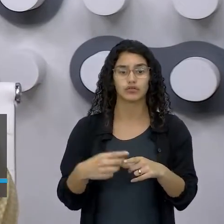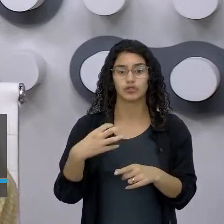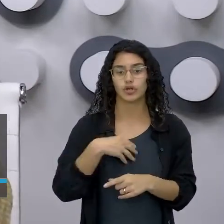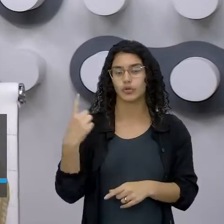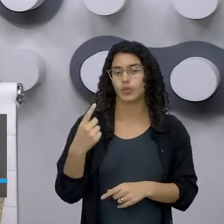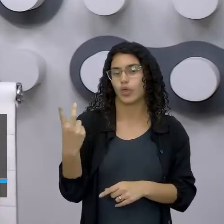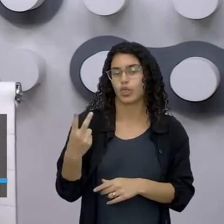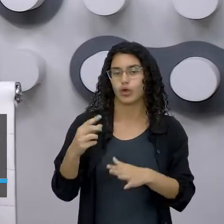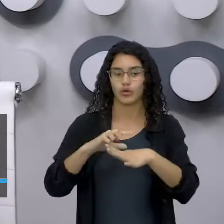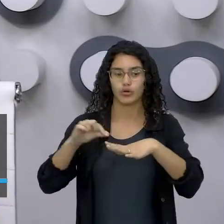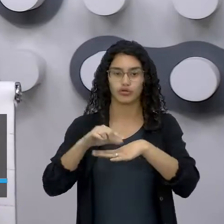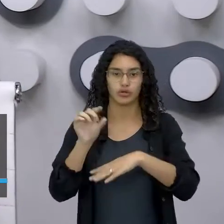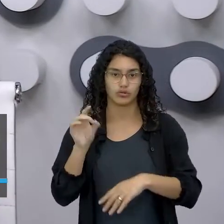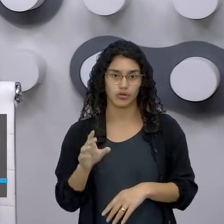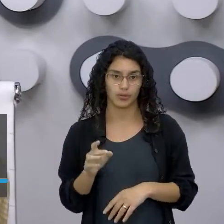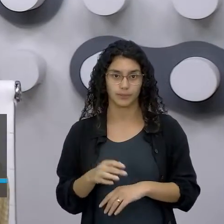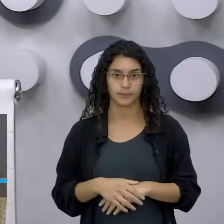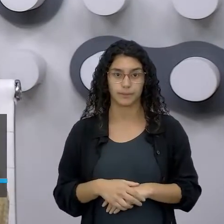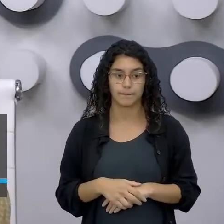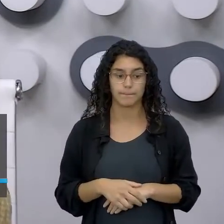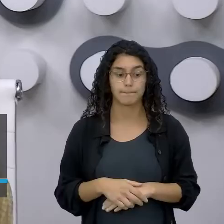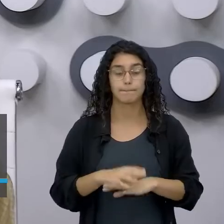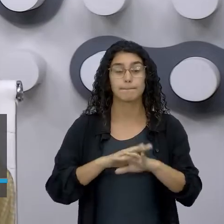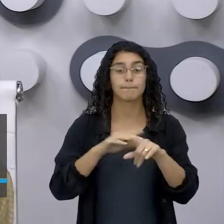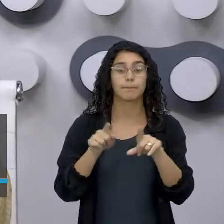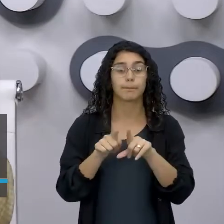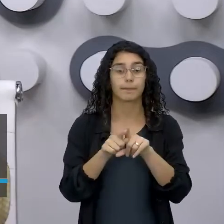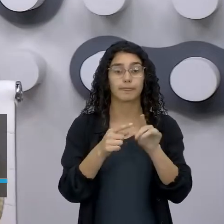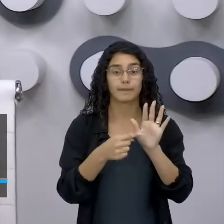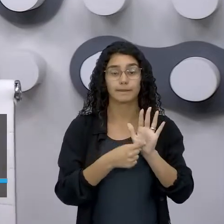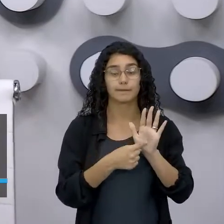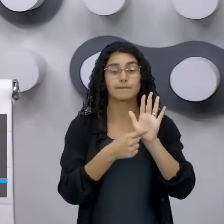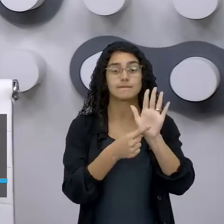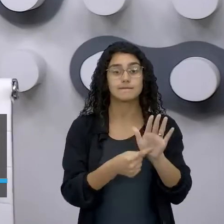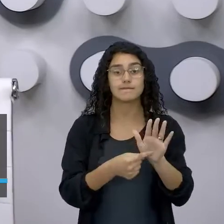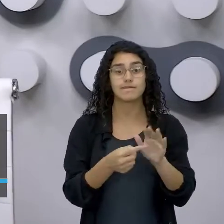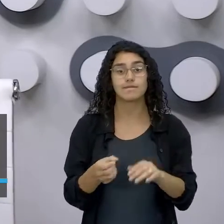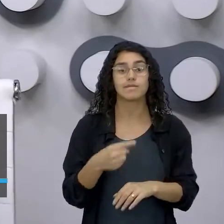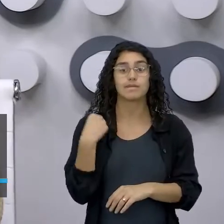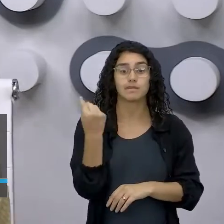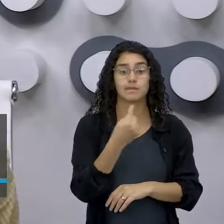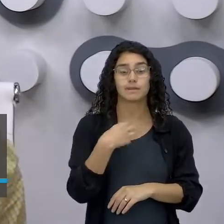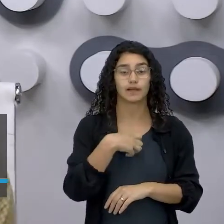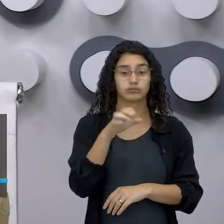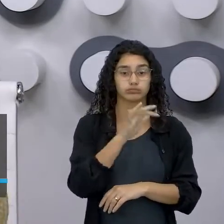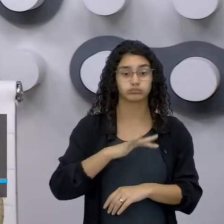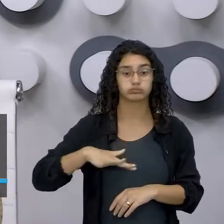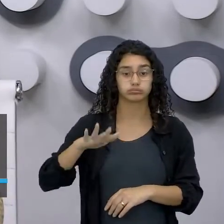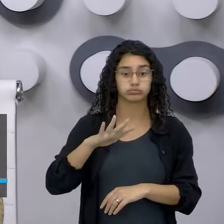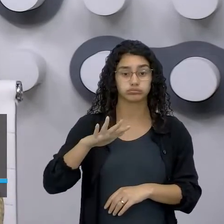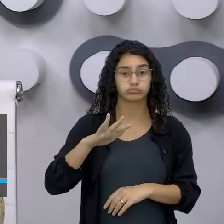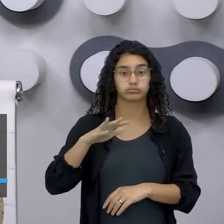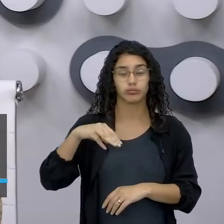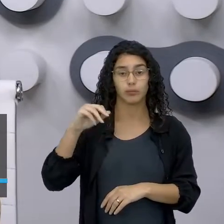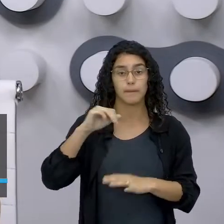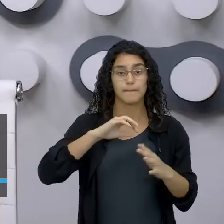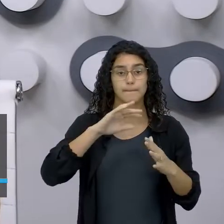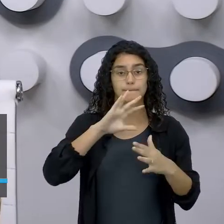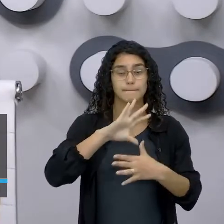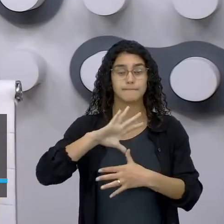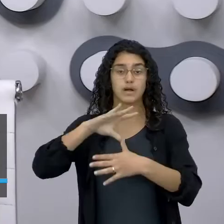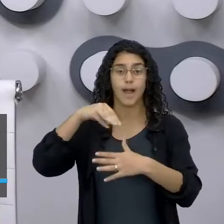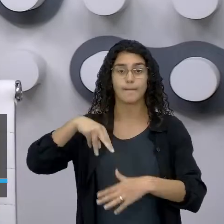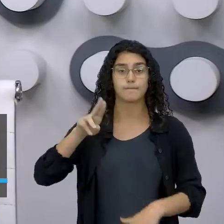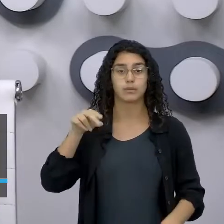dois continentes. Ele acabou revelando a nossa noção espacial de mapa-mundi. Exato.